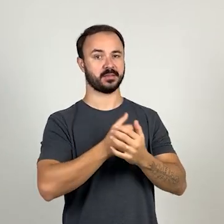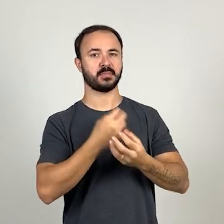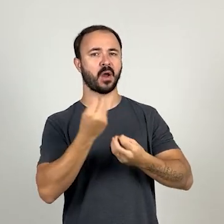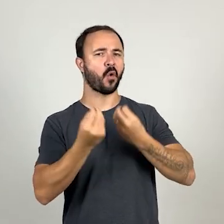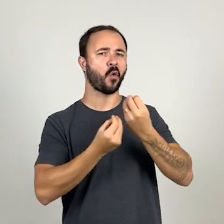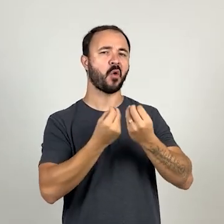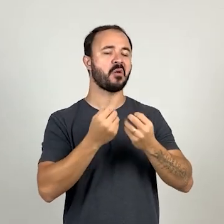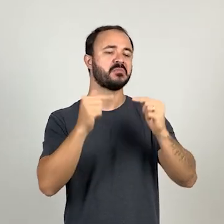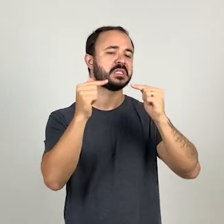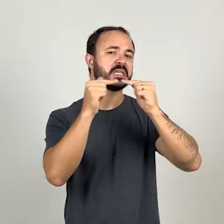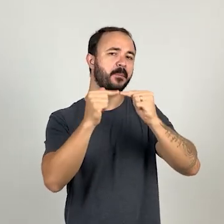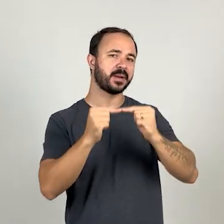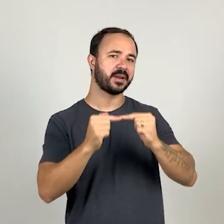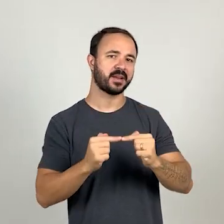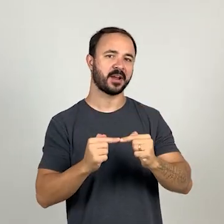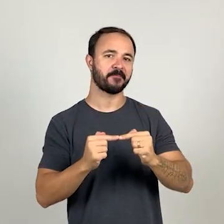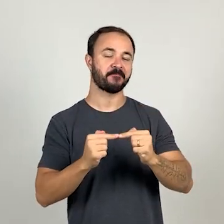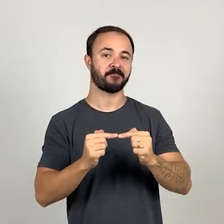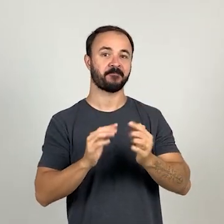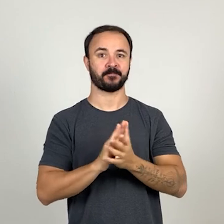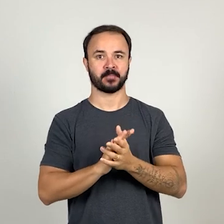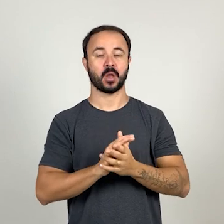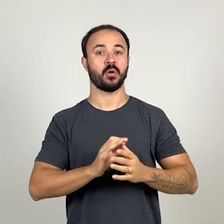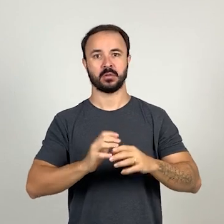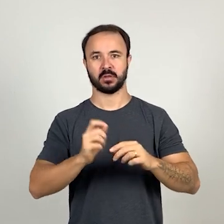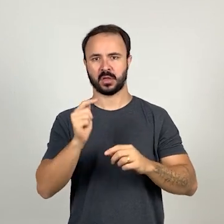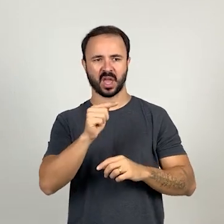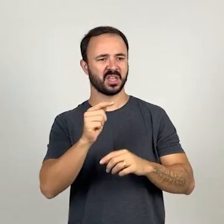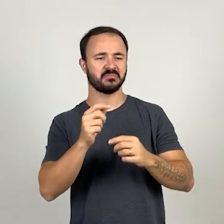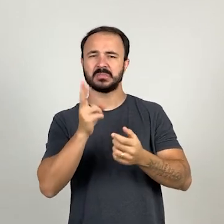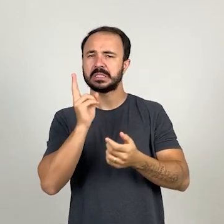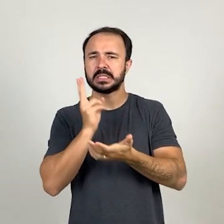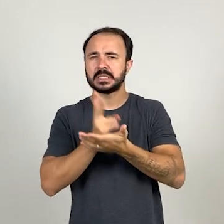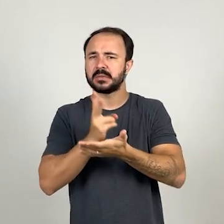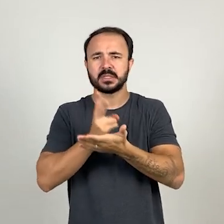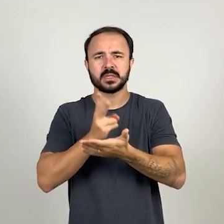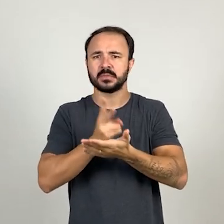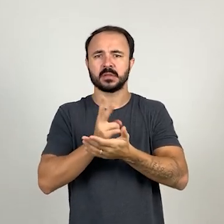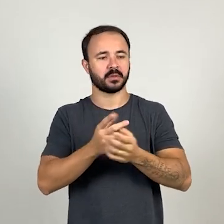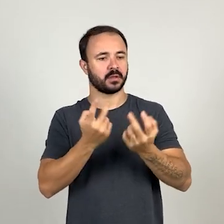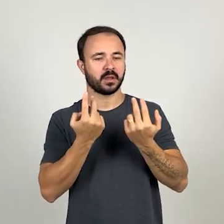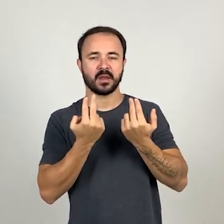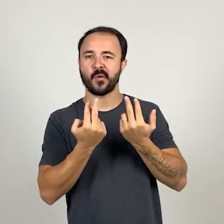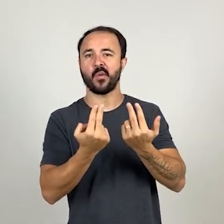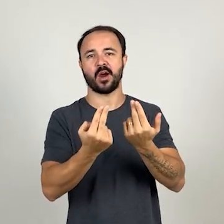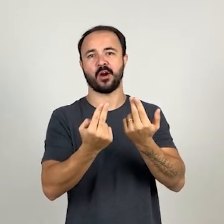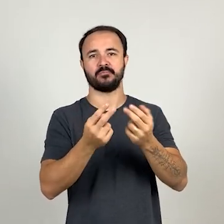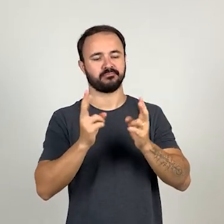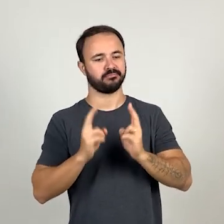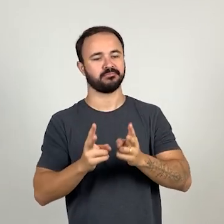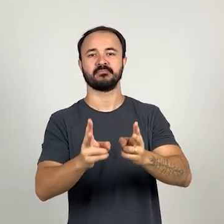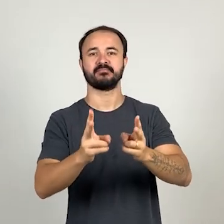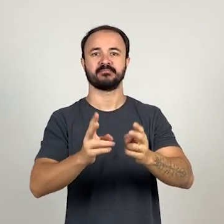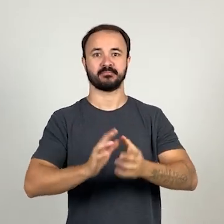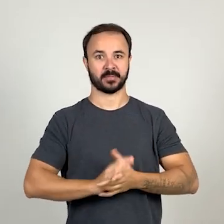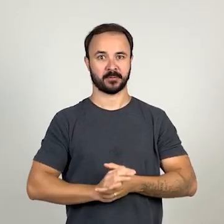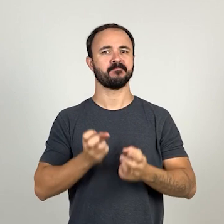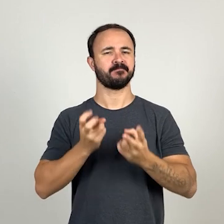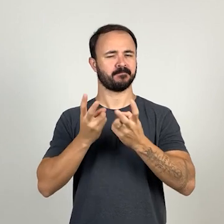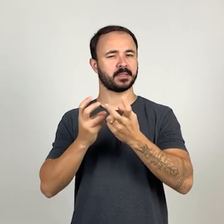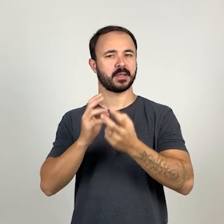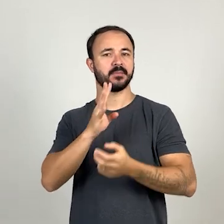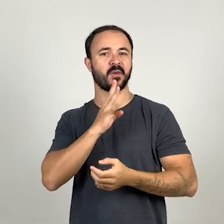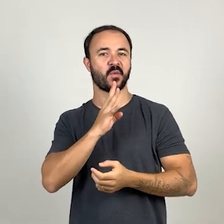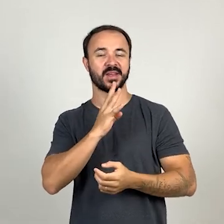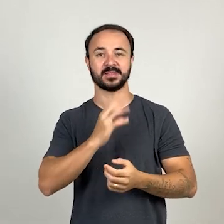e memorizar, porque eles não vão mudar de forma de acordo com o uso dos pronomes. Eles podem mudar de tempos verbais. Vamos